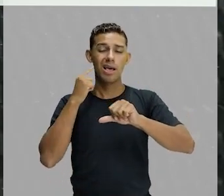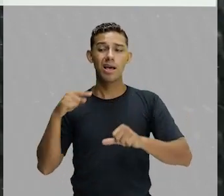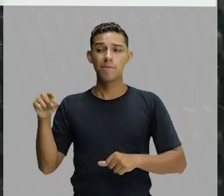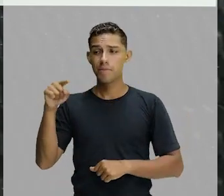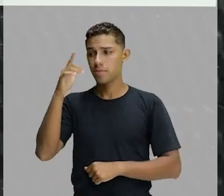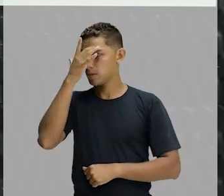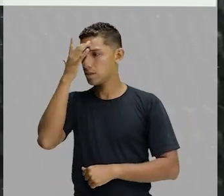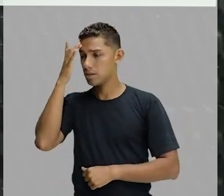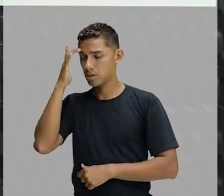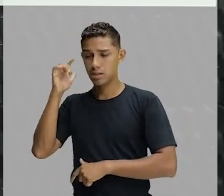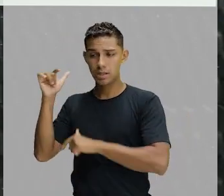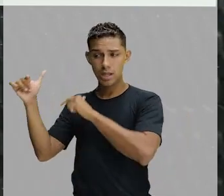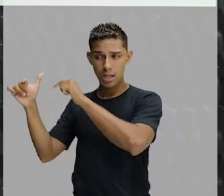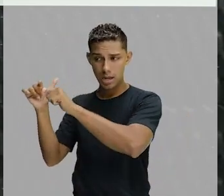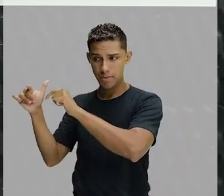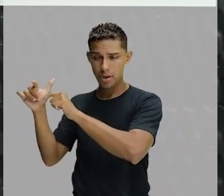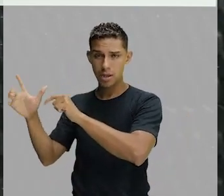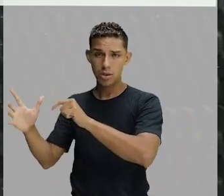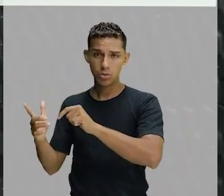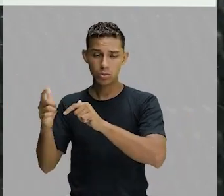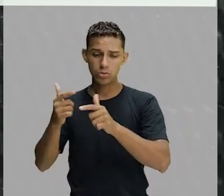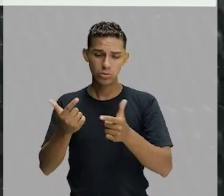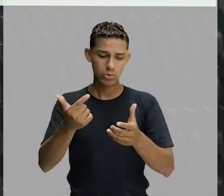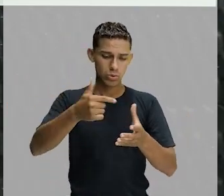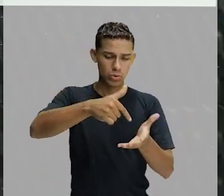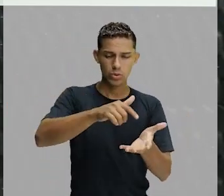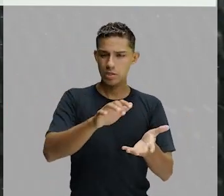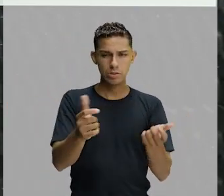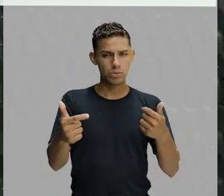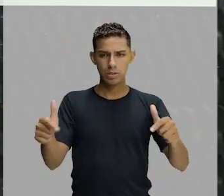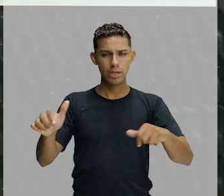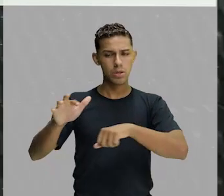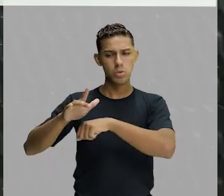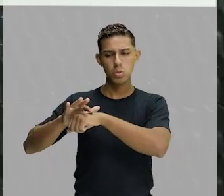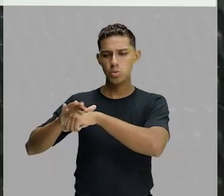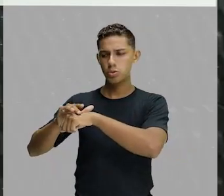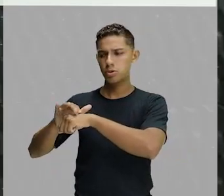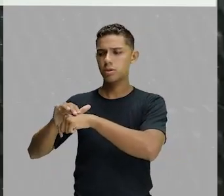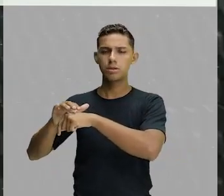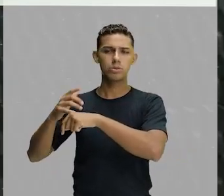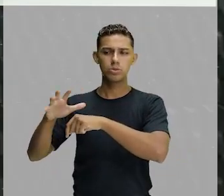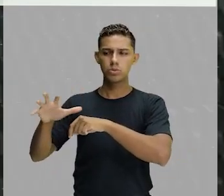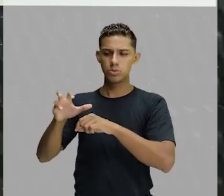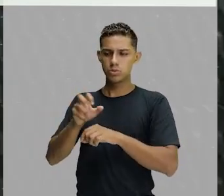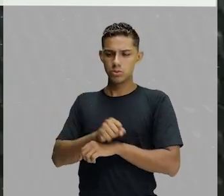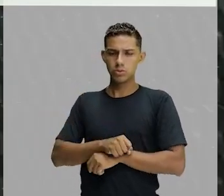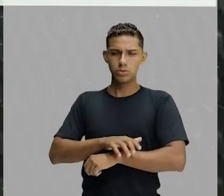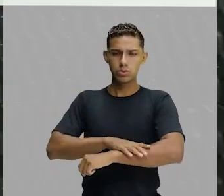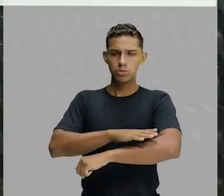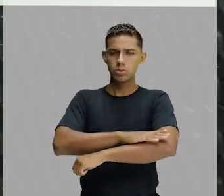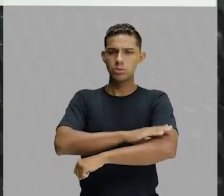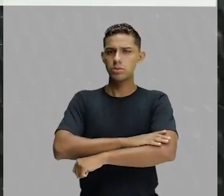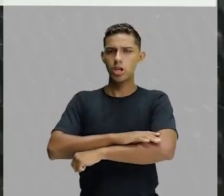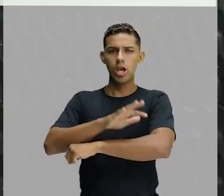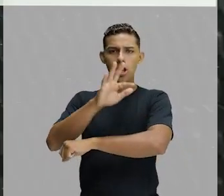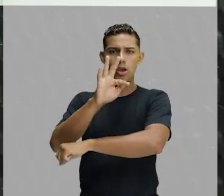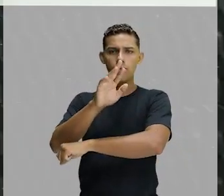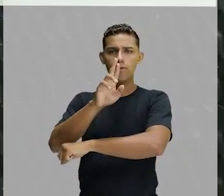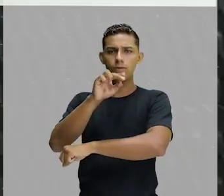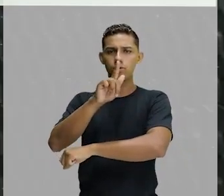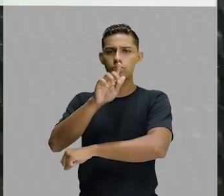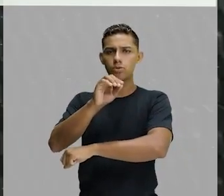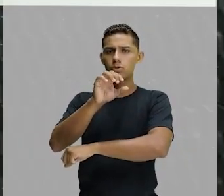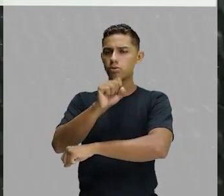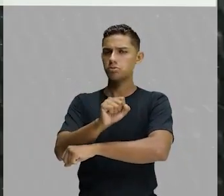trabalha com a plantação, ele não tenha, por exemplo, algumas doenças de fungos na sua pele. Então, é um adubo que já